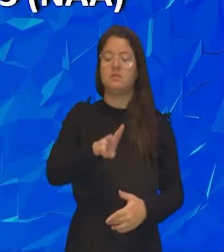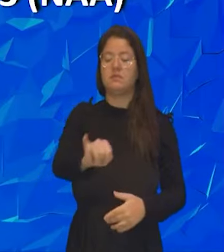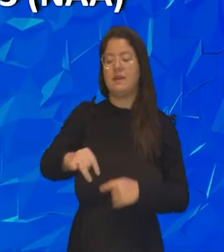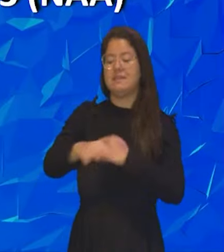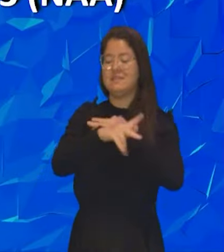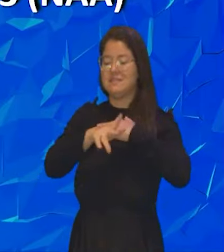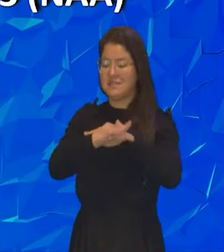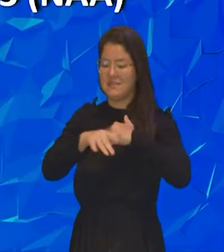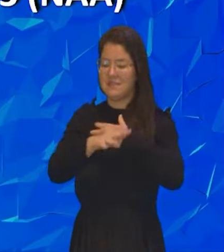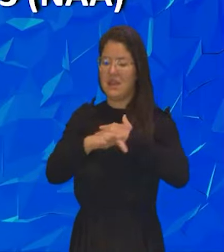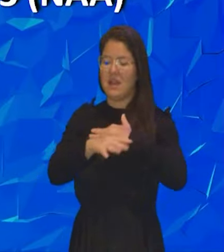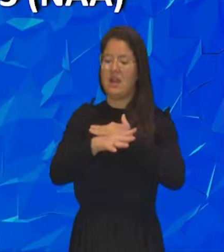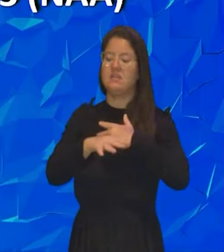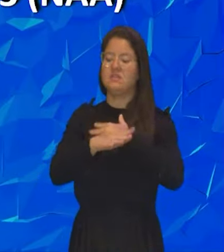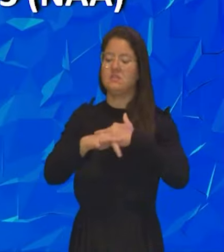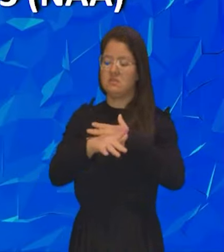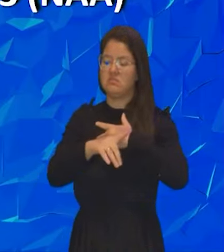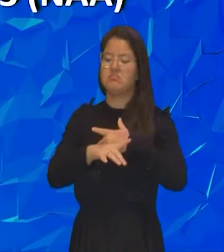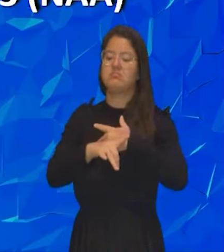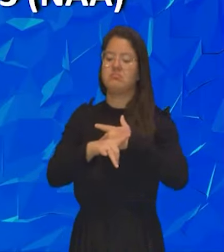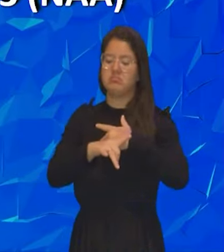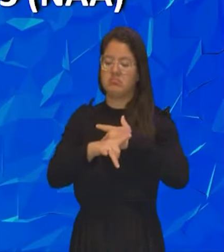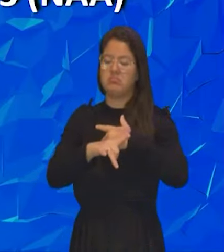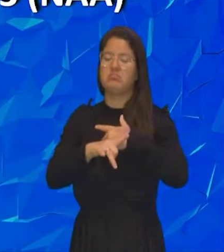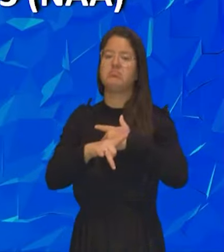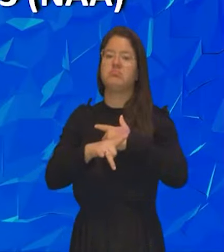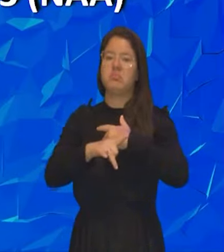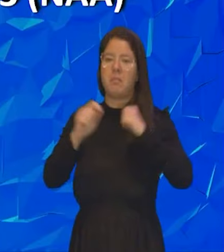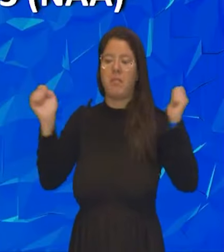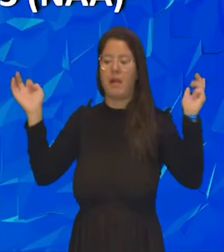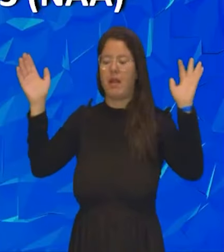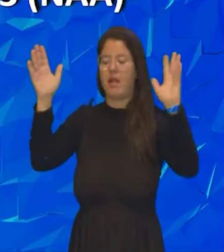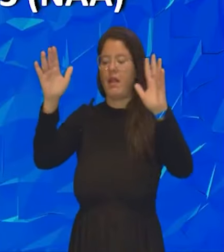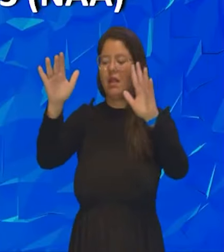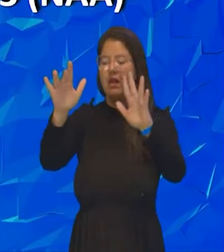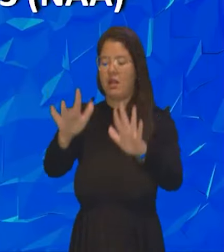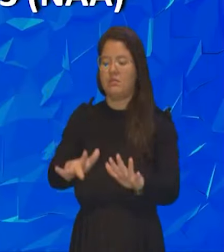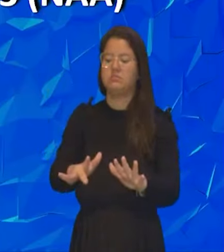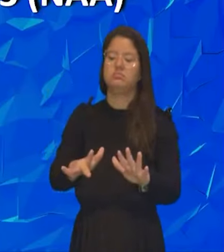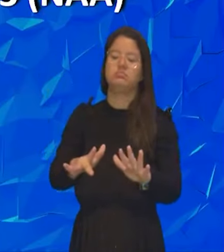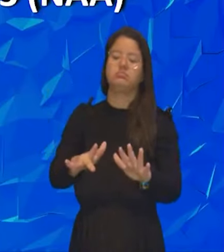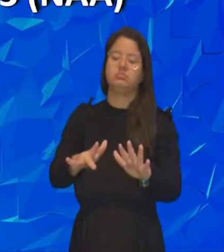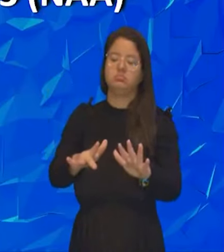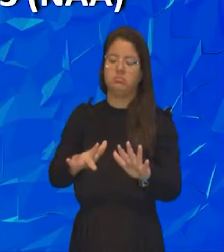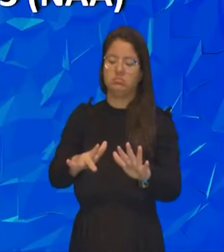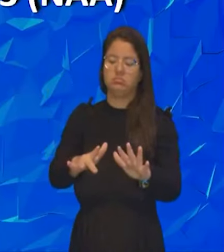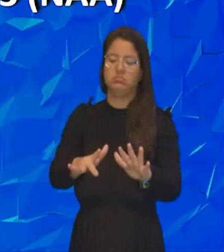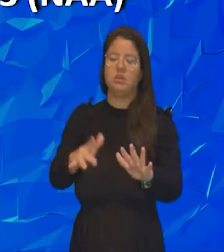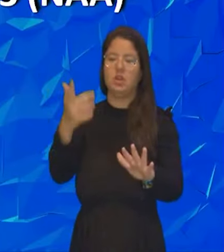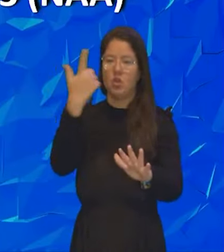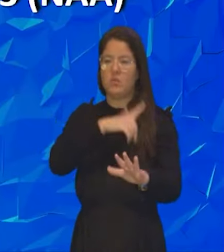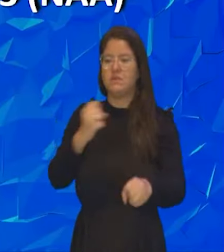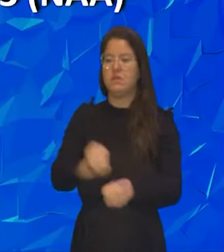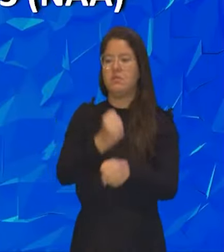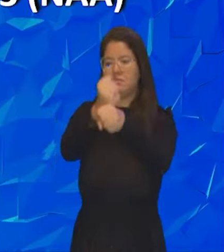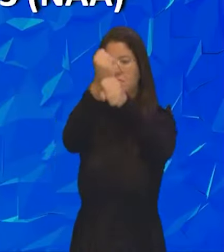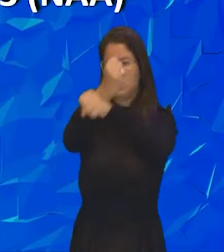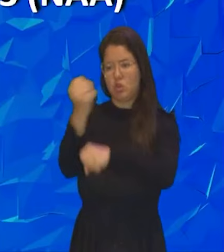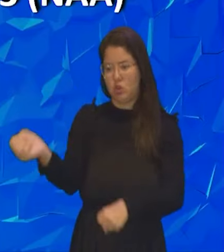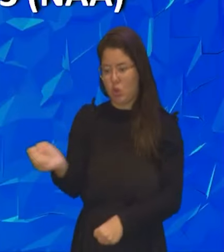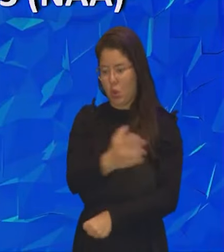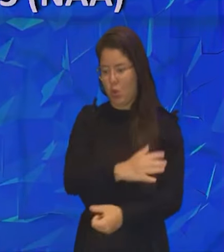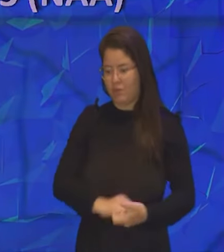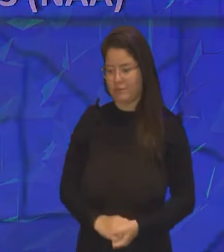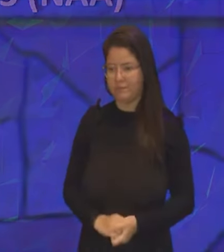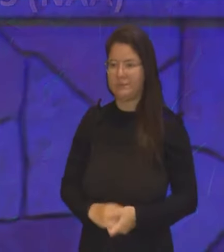com que as cidades sejam habitadas e as ruínas sejam construídas. Convido